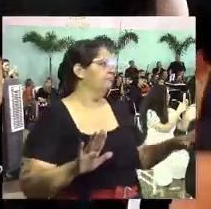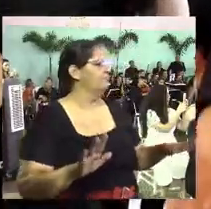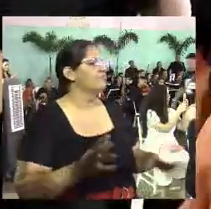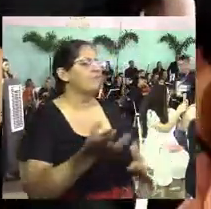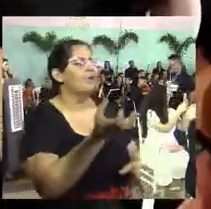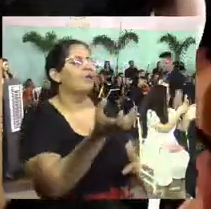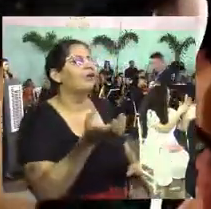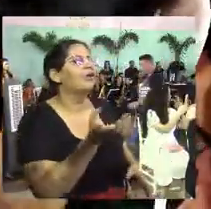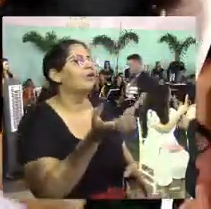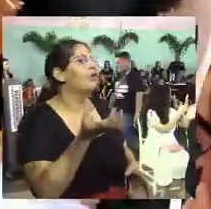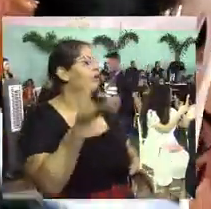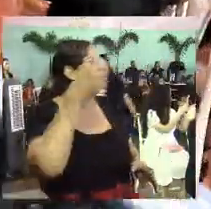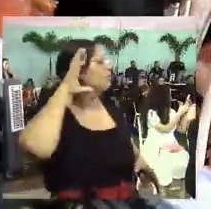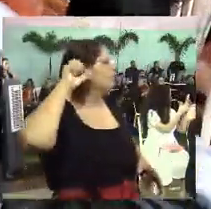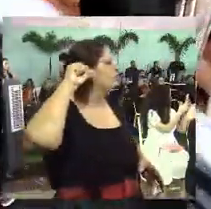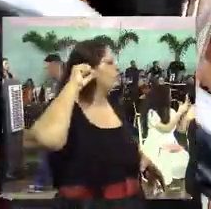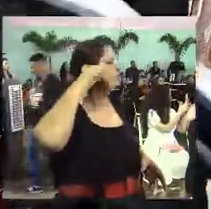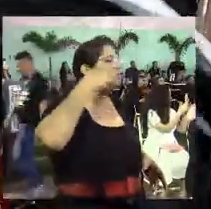eu quero ouvir o hino